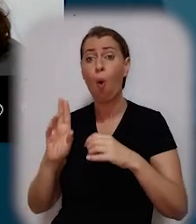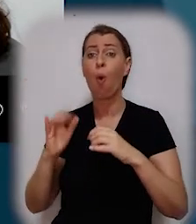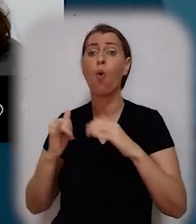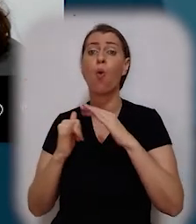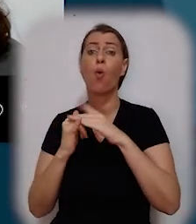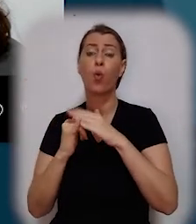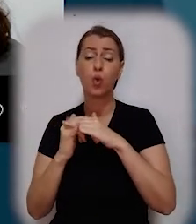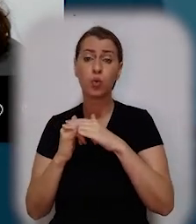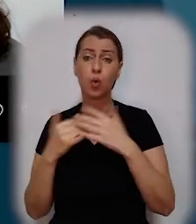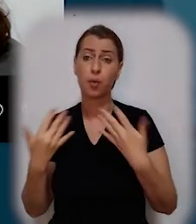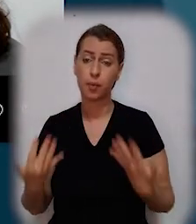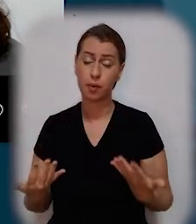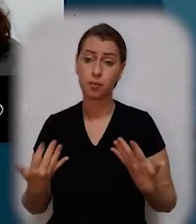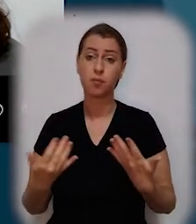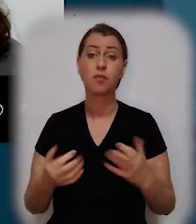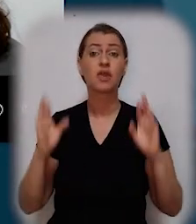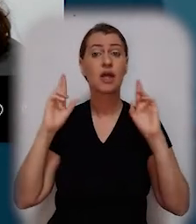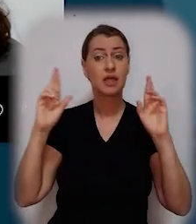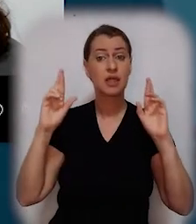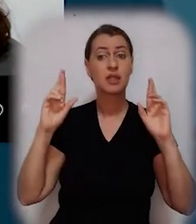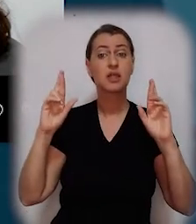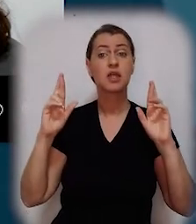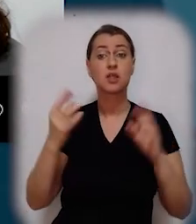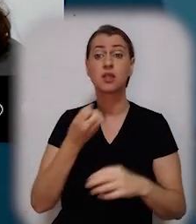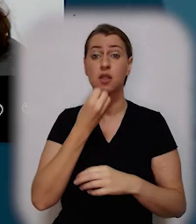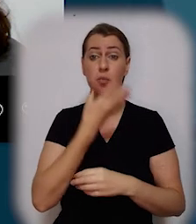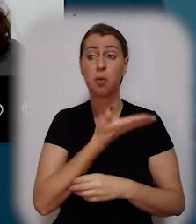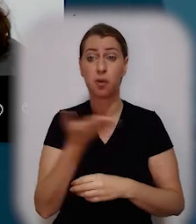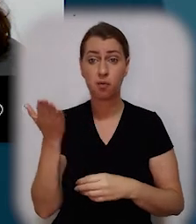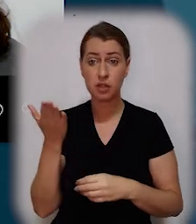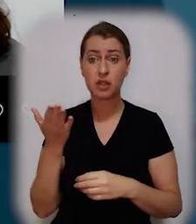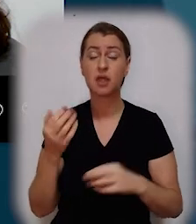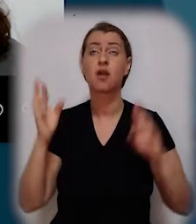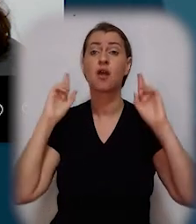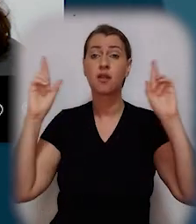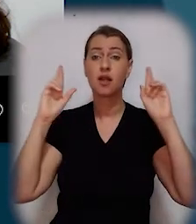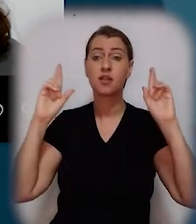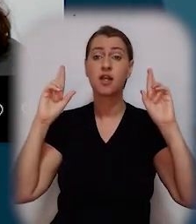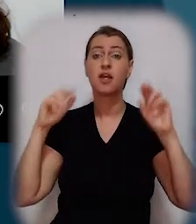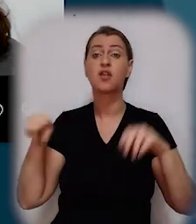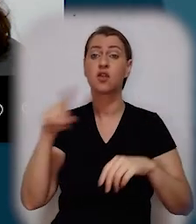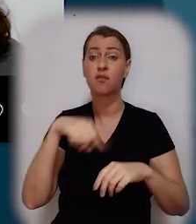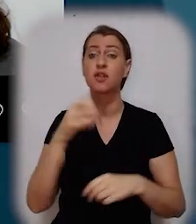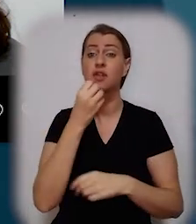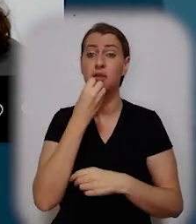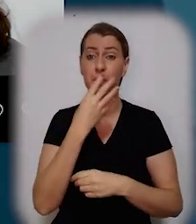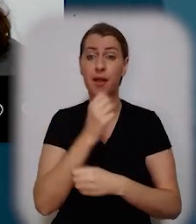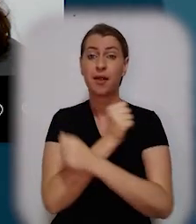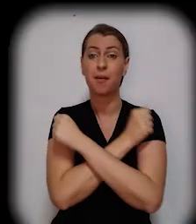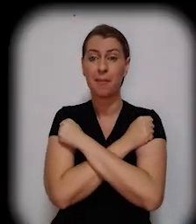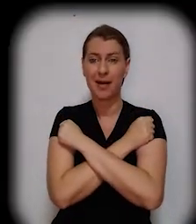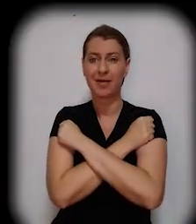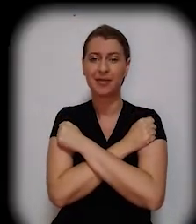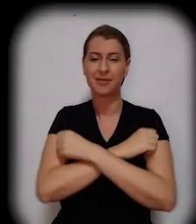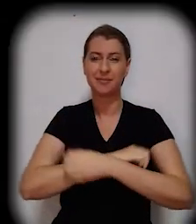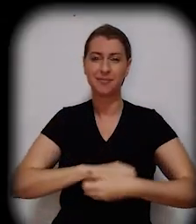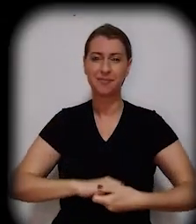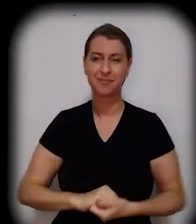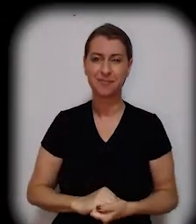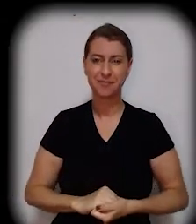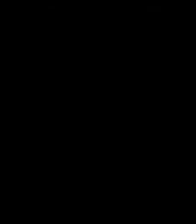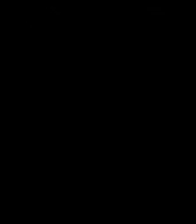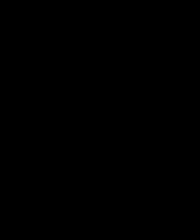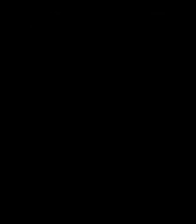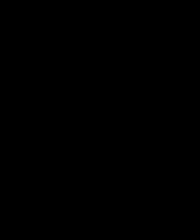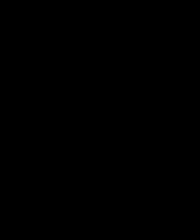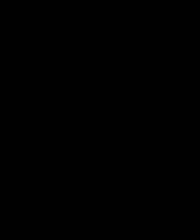YouTube. Pessoal, espero que tenha sido útil. Desejo que todos estejam bem. Um abraço. Música